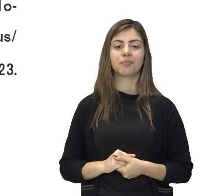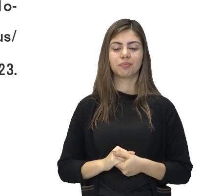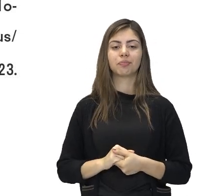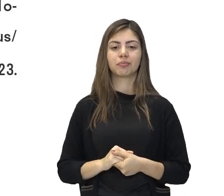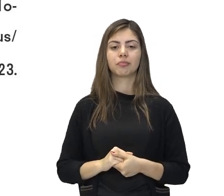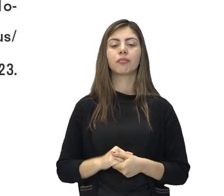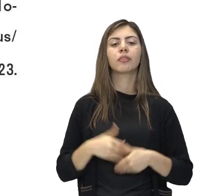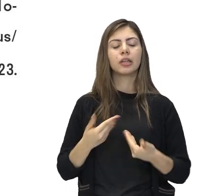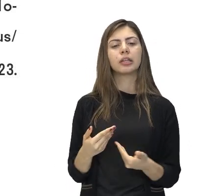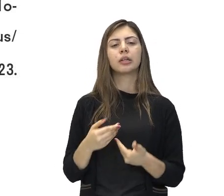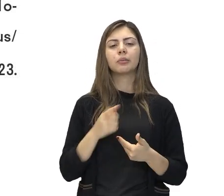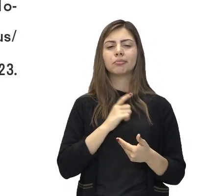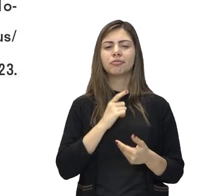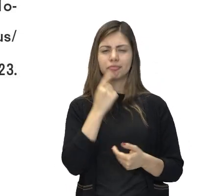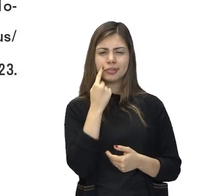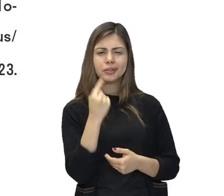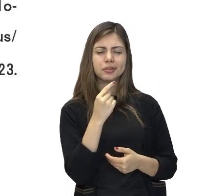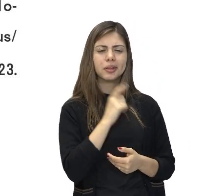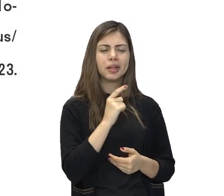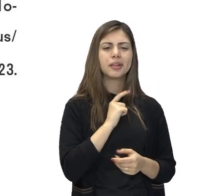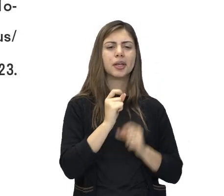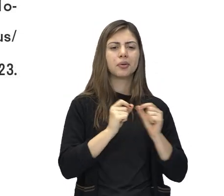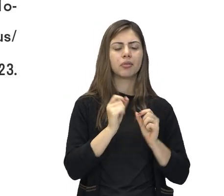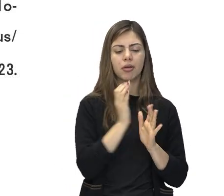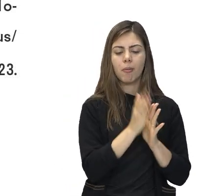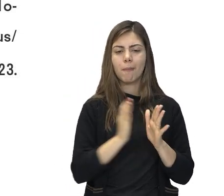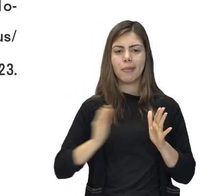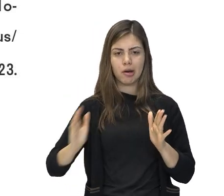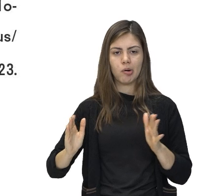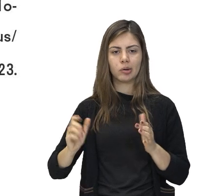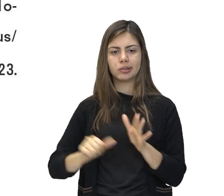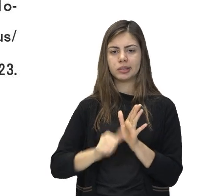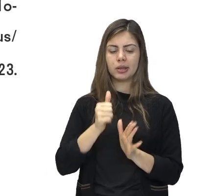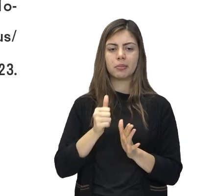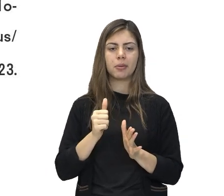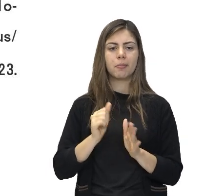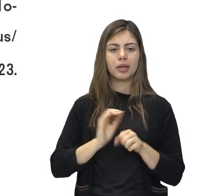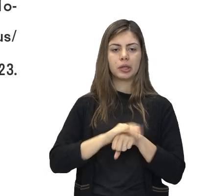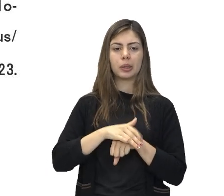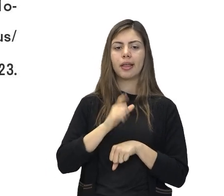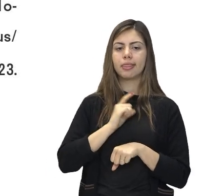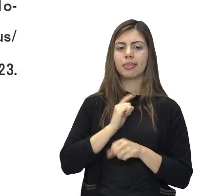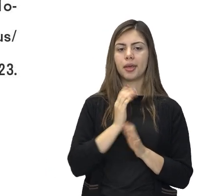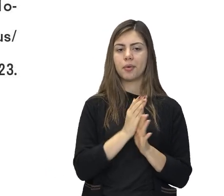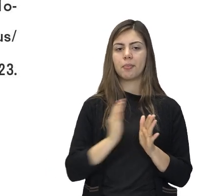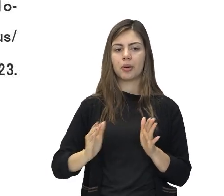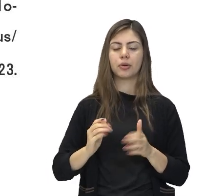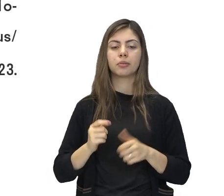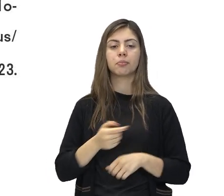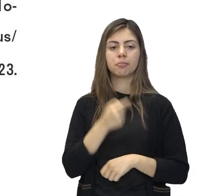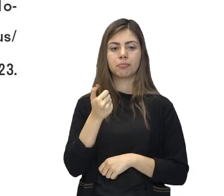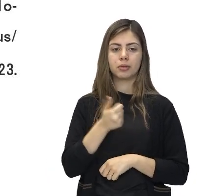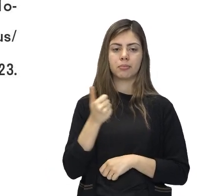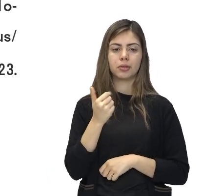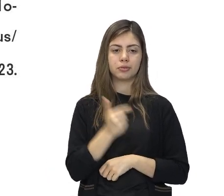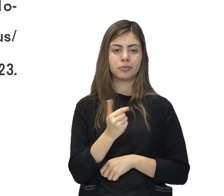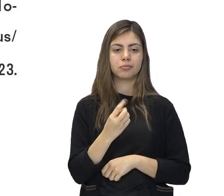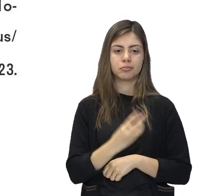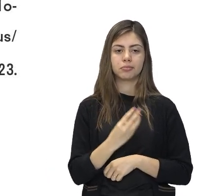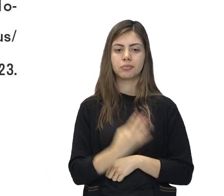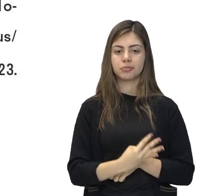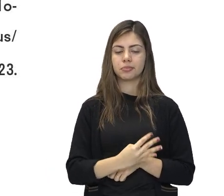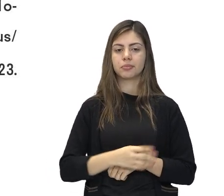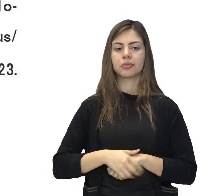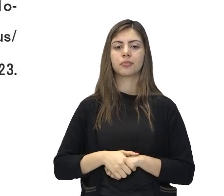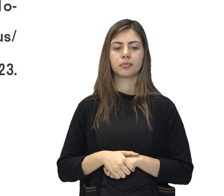Notem que há uma ordem de apresentação do concurso musical da primeira noite. Temos aí uma ordem do primeiro, segundo e terceiro. E a